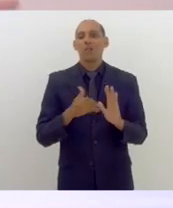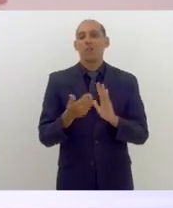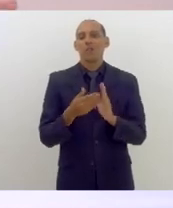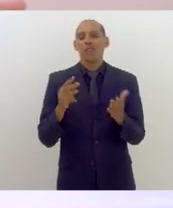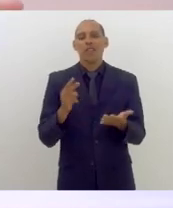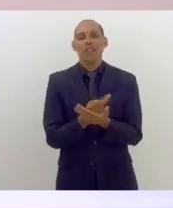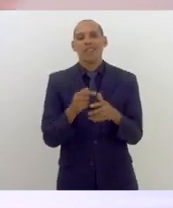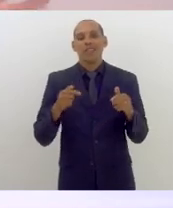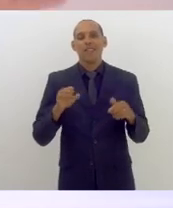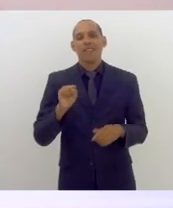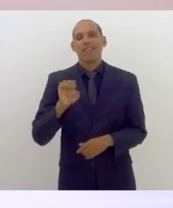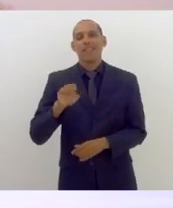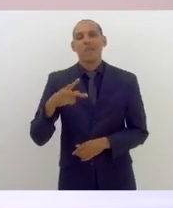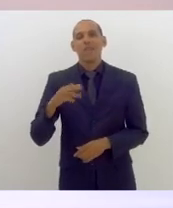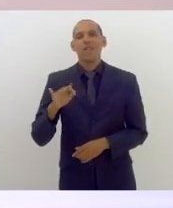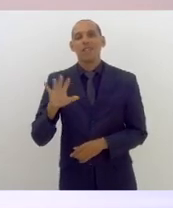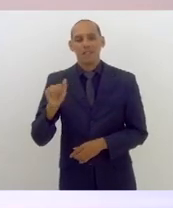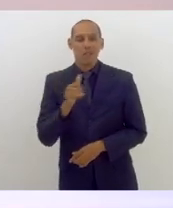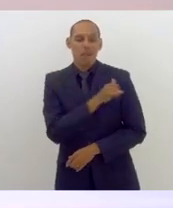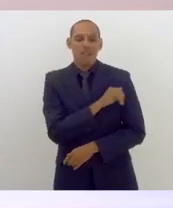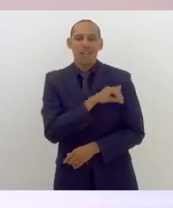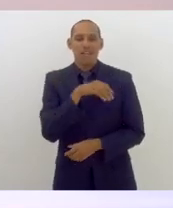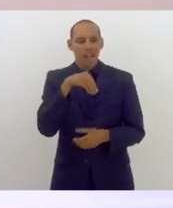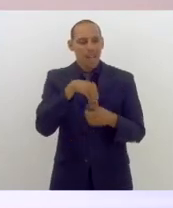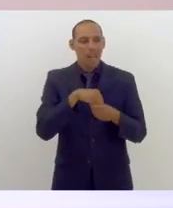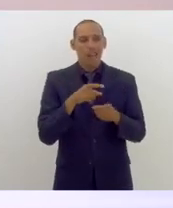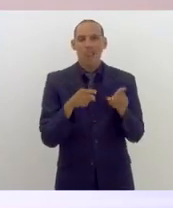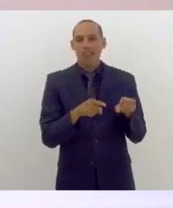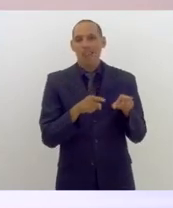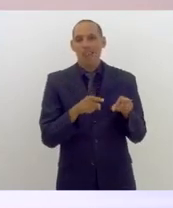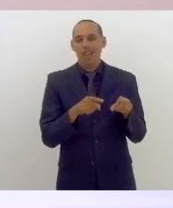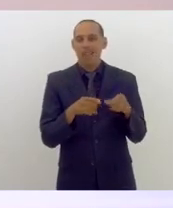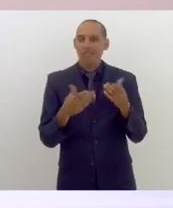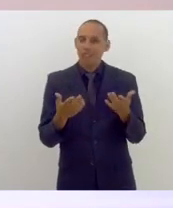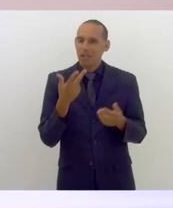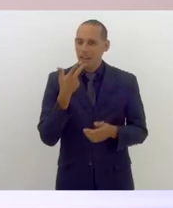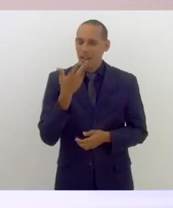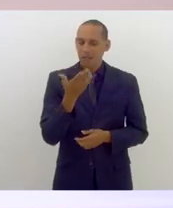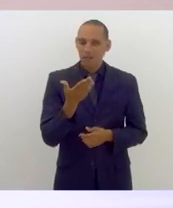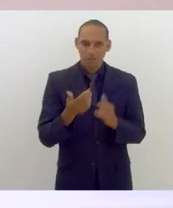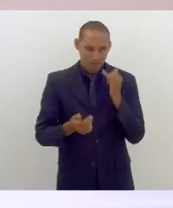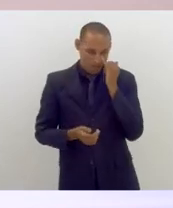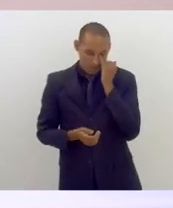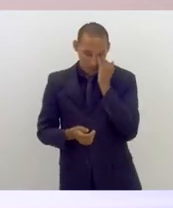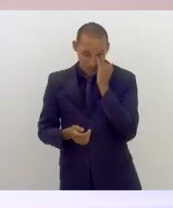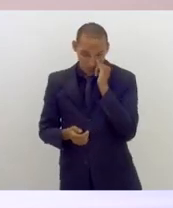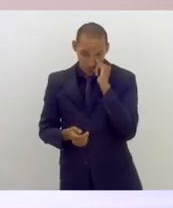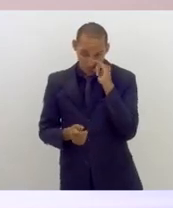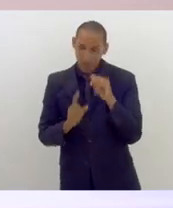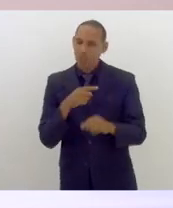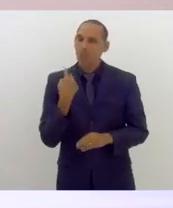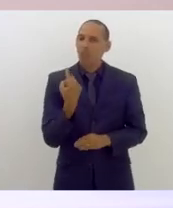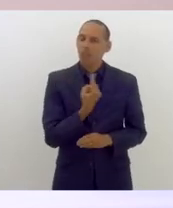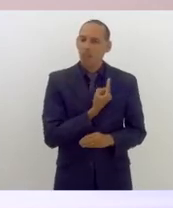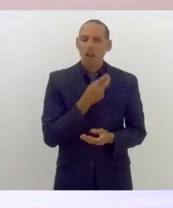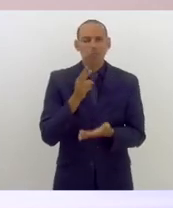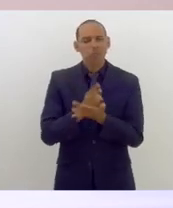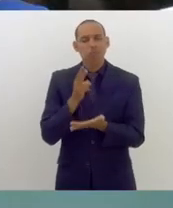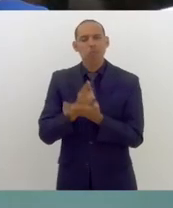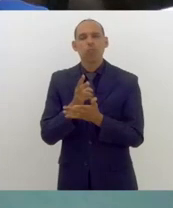presta para onde se repetir Então eu queria te dizer o Edson que nós temos que